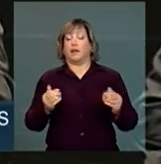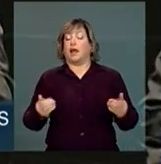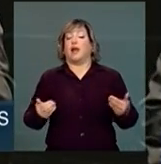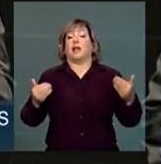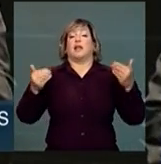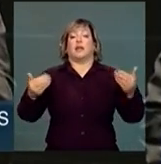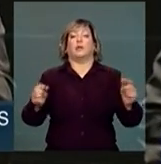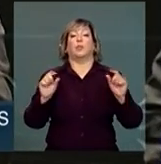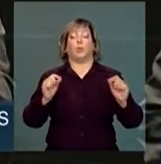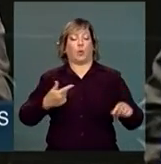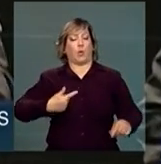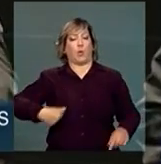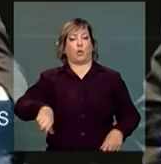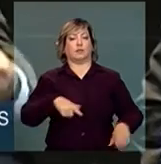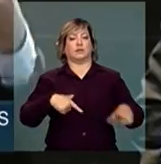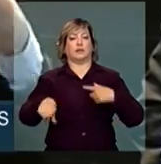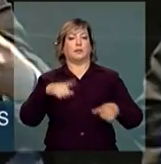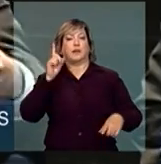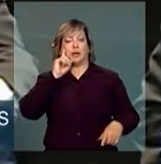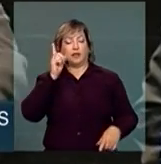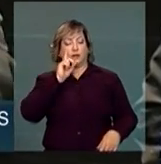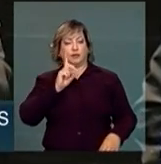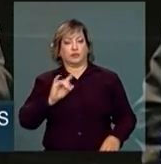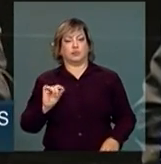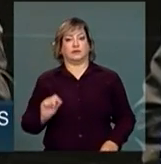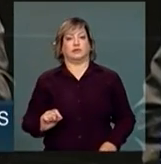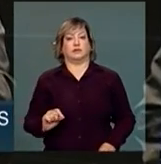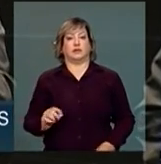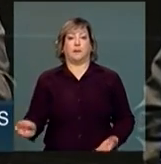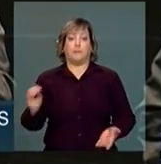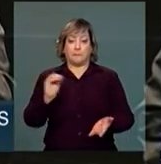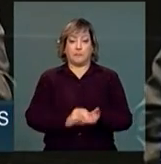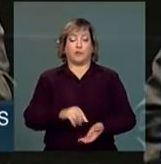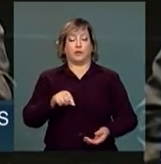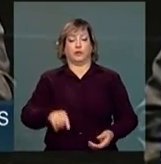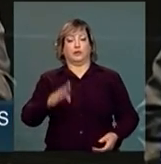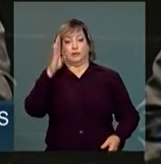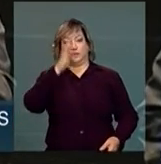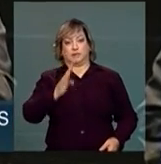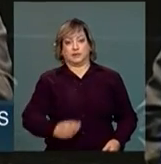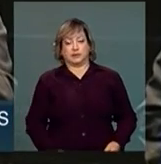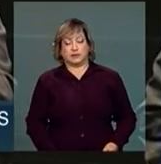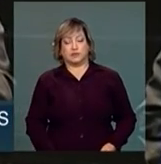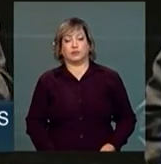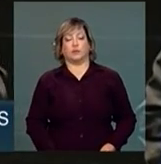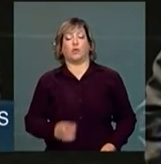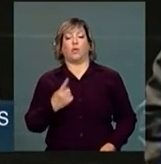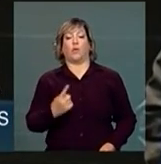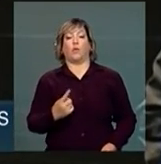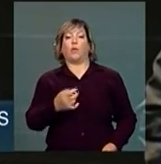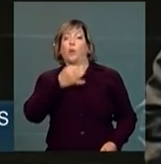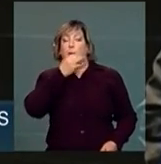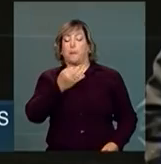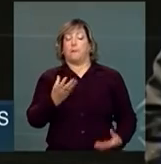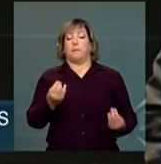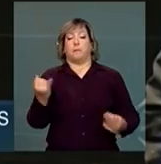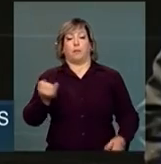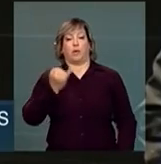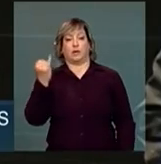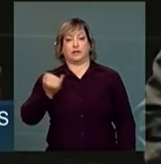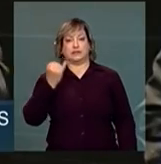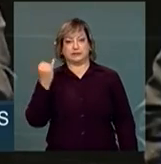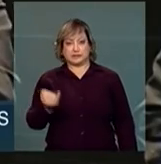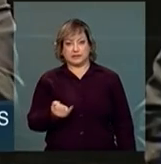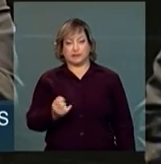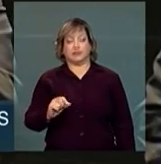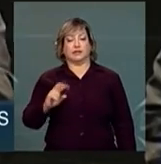nosso trabalho usual e introduzir no país um conceito muito importante, que está sendo liderado em âmbito mundial